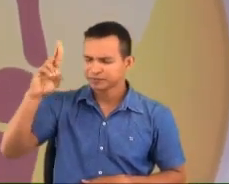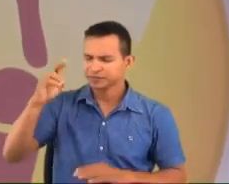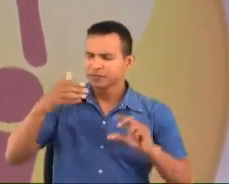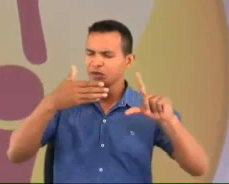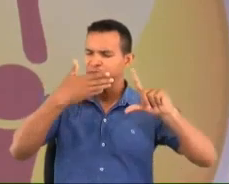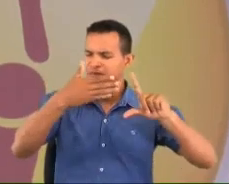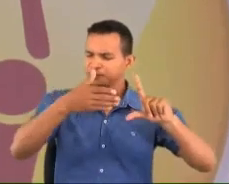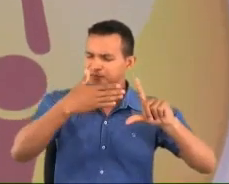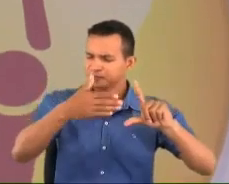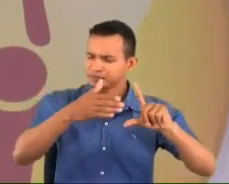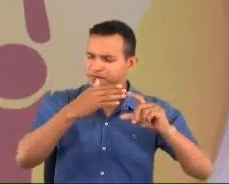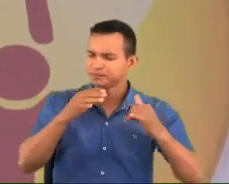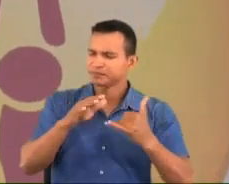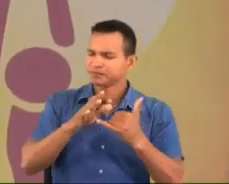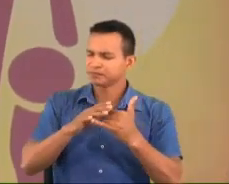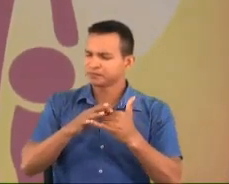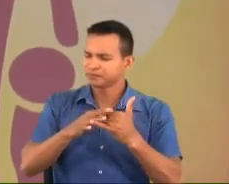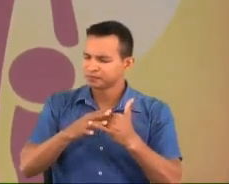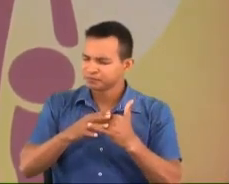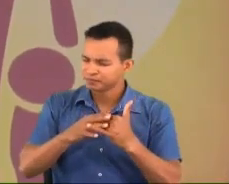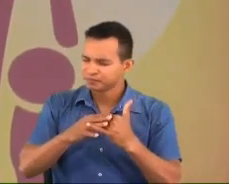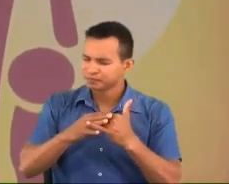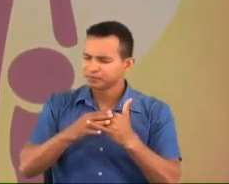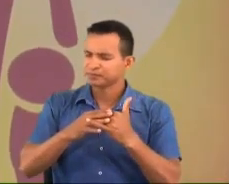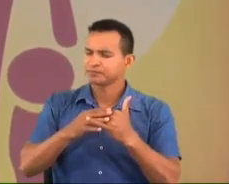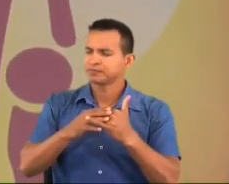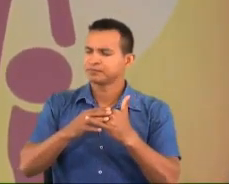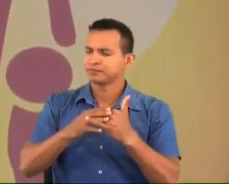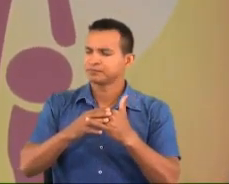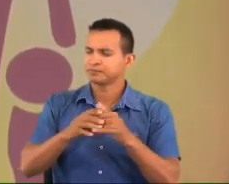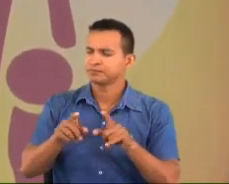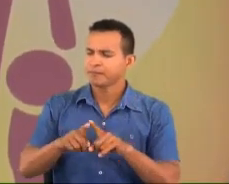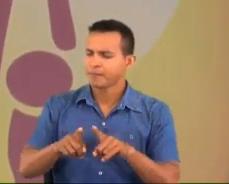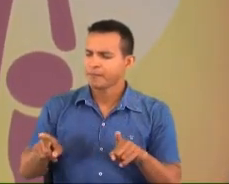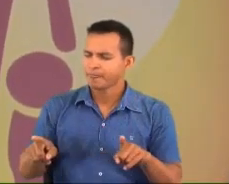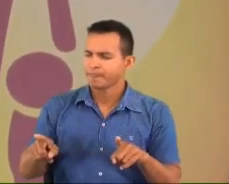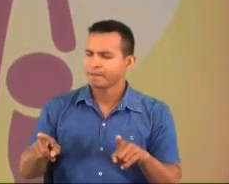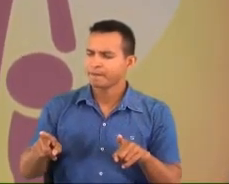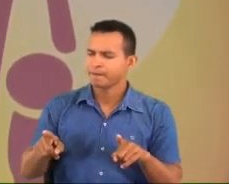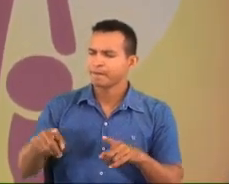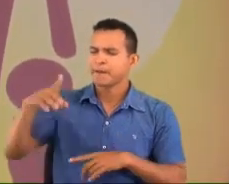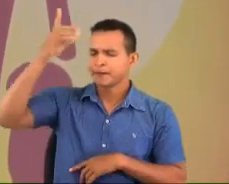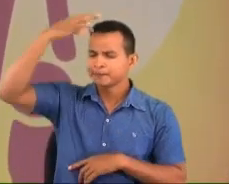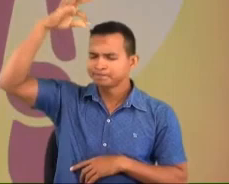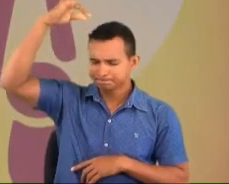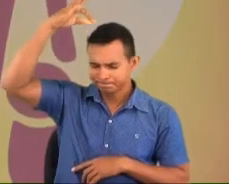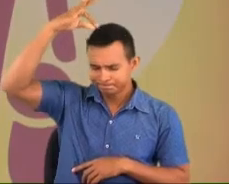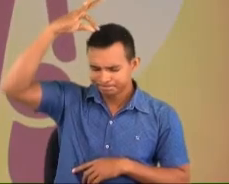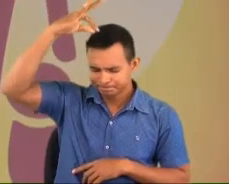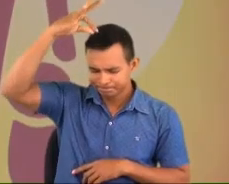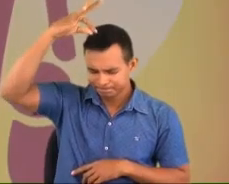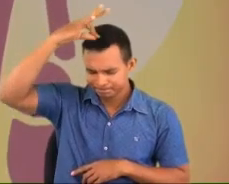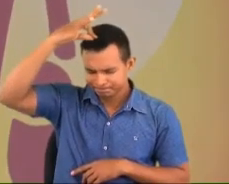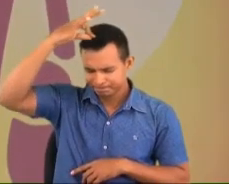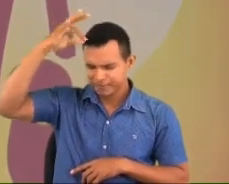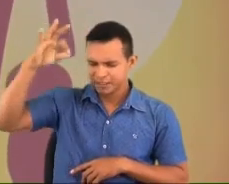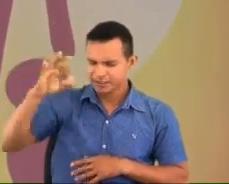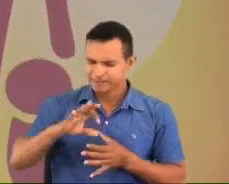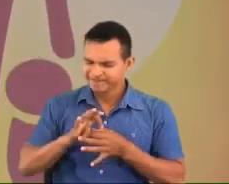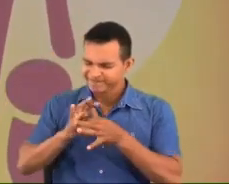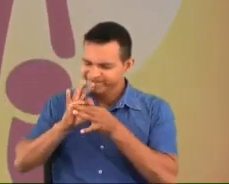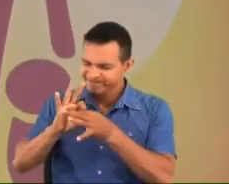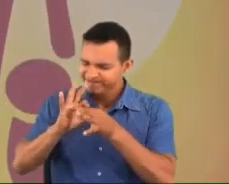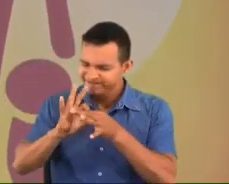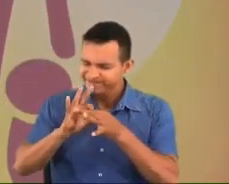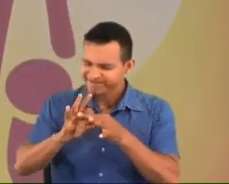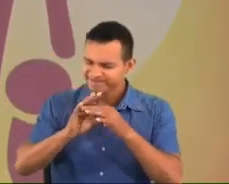foi pelas ondas, Senhor, mas foi pelo Espírito. E aqui estamos juntos, com milhares